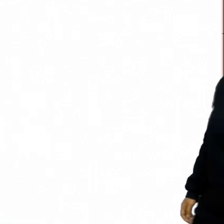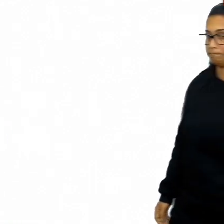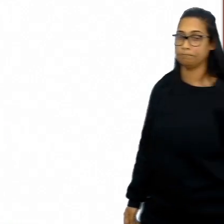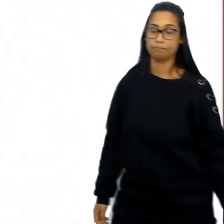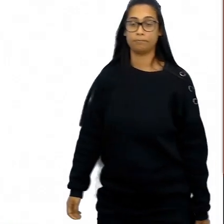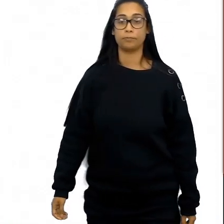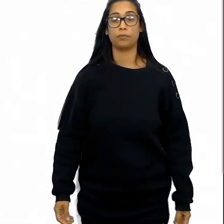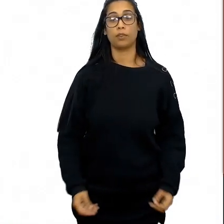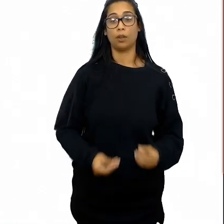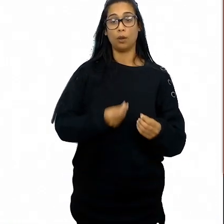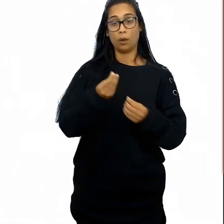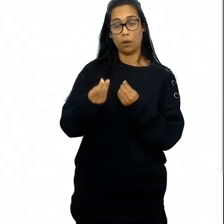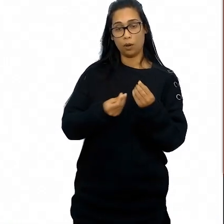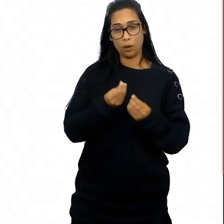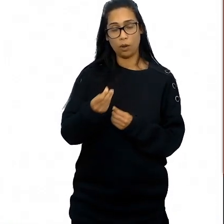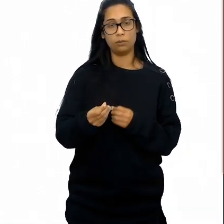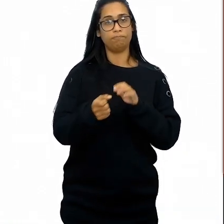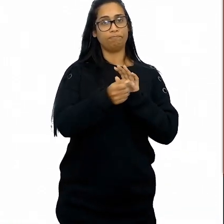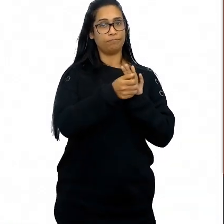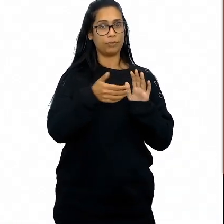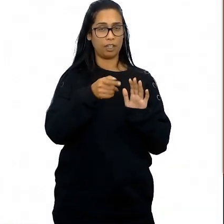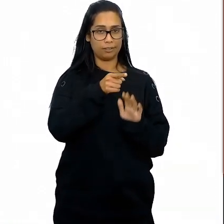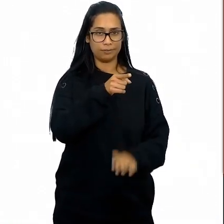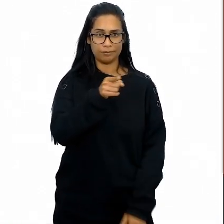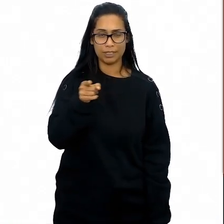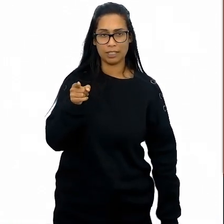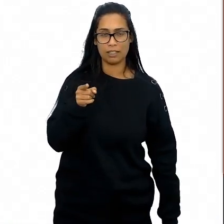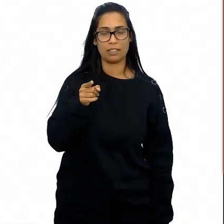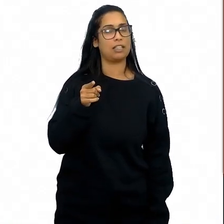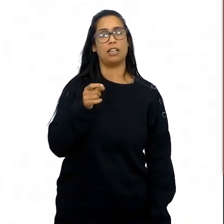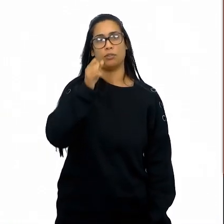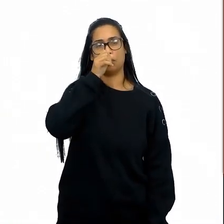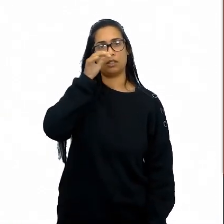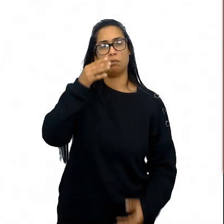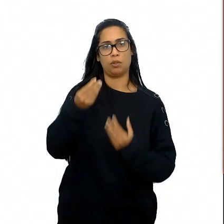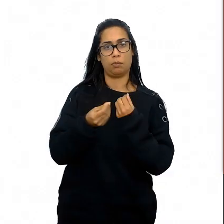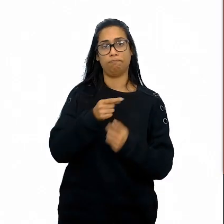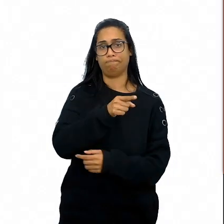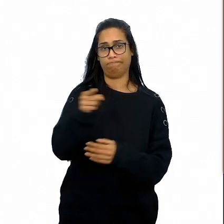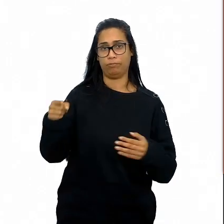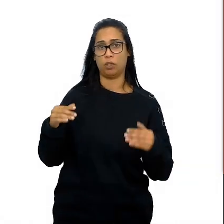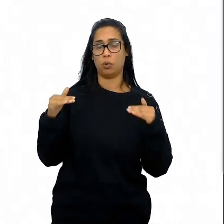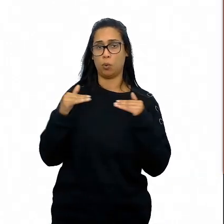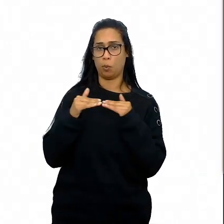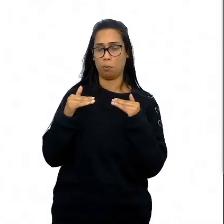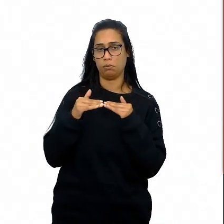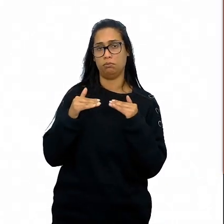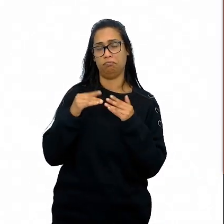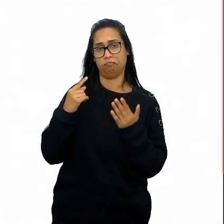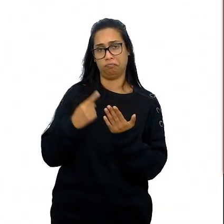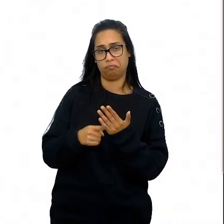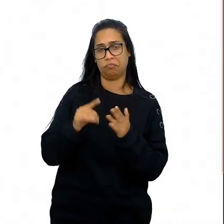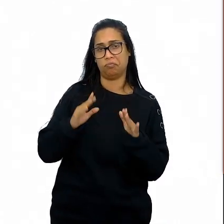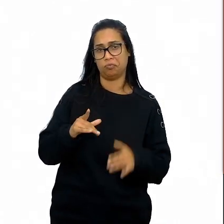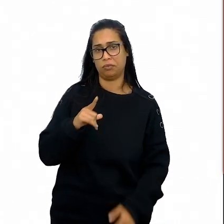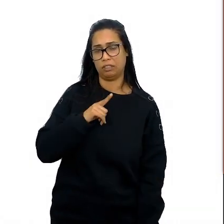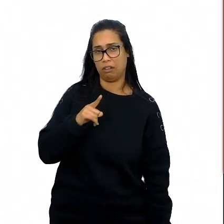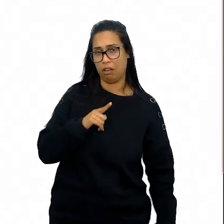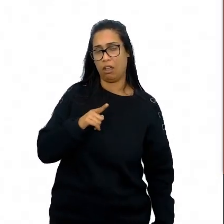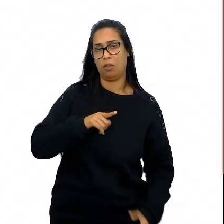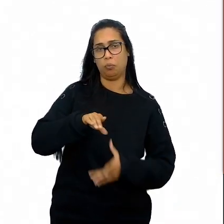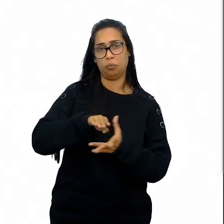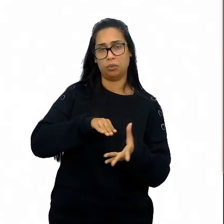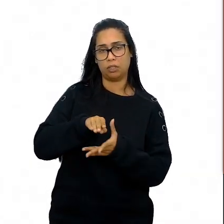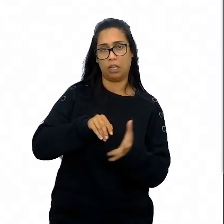conhecer esse currículo já que todos concordam Acredito eu que ele vai nortear e esse é o papel